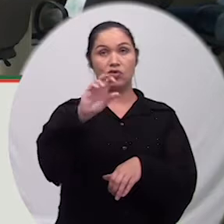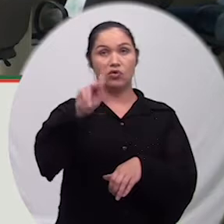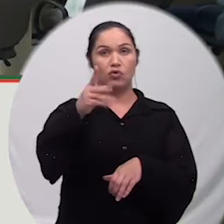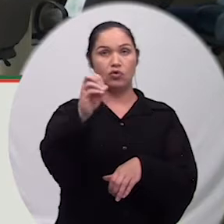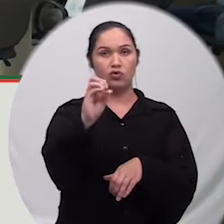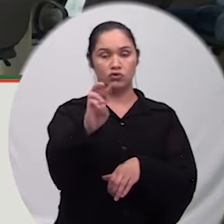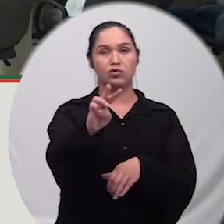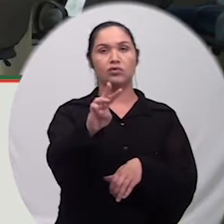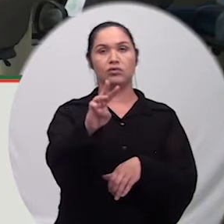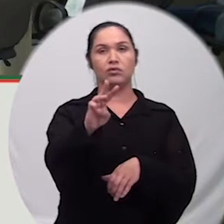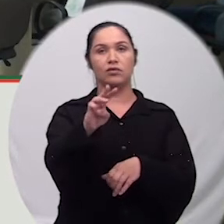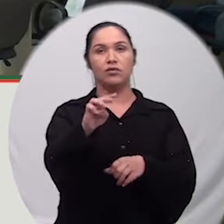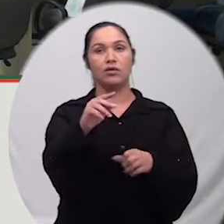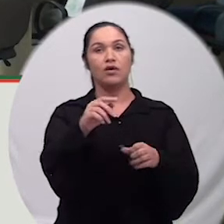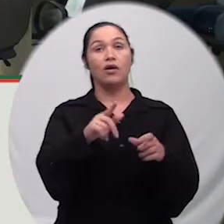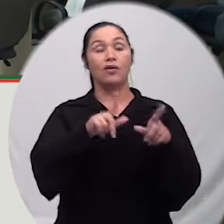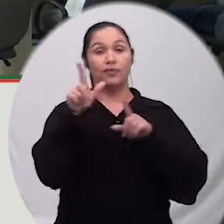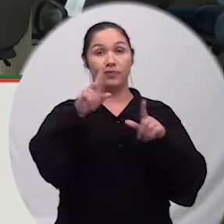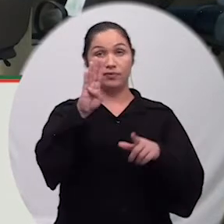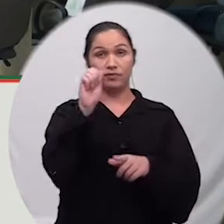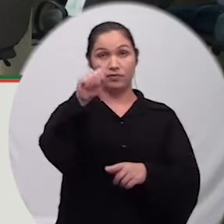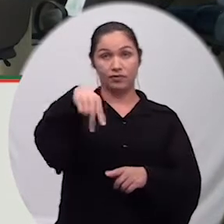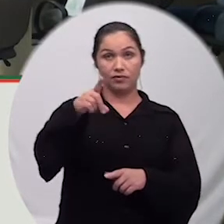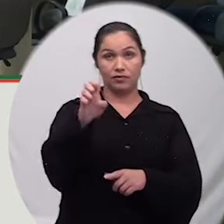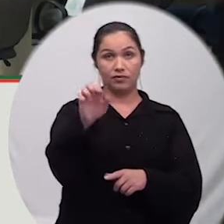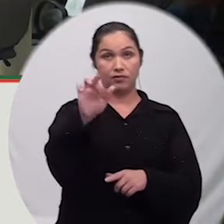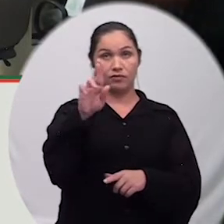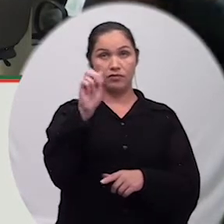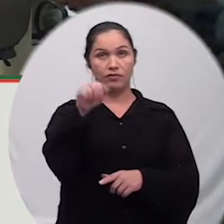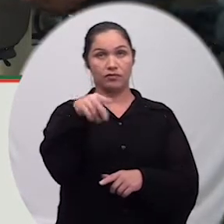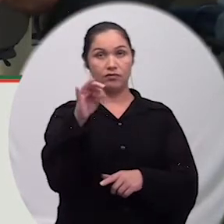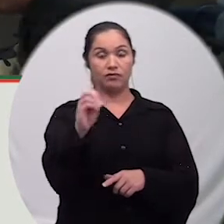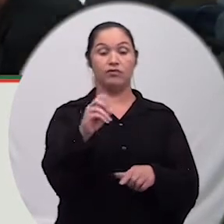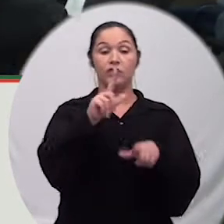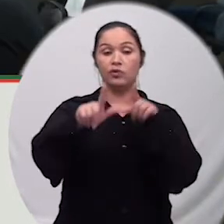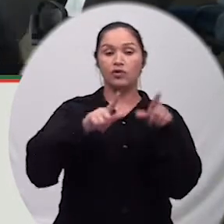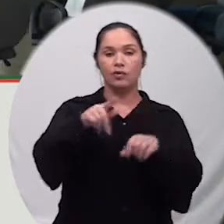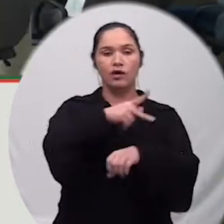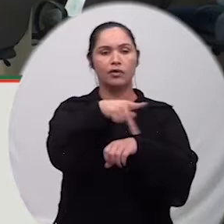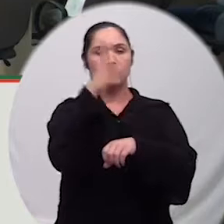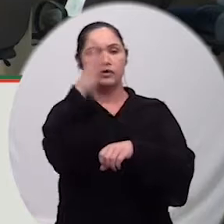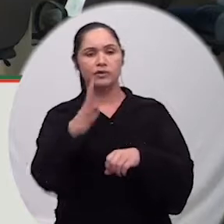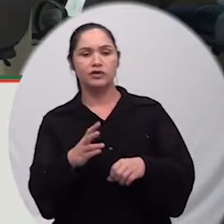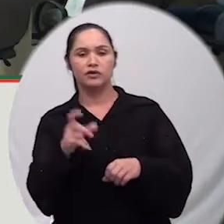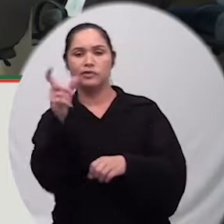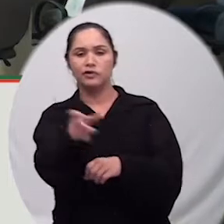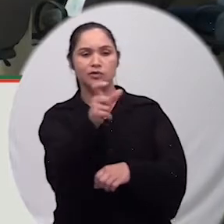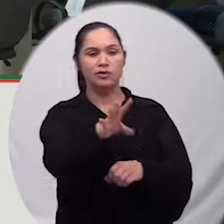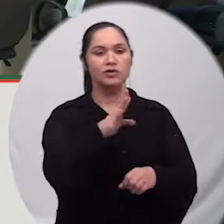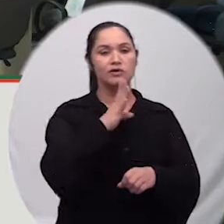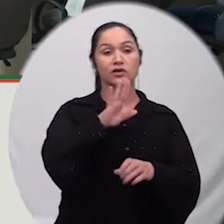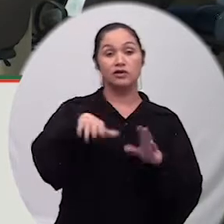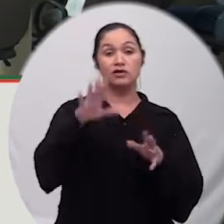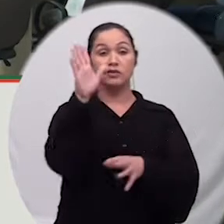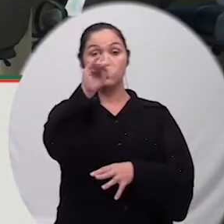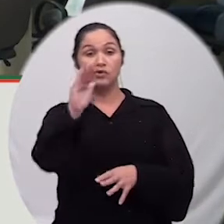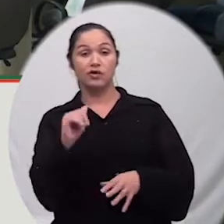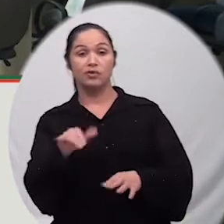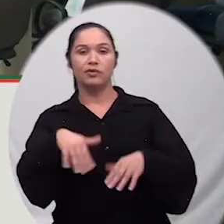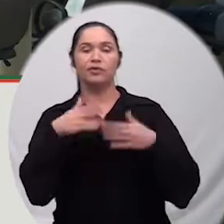mais. Seus trabalhos são conhecidos e solicitados por todo o Brasil. Foi então que visualizou e decidiu